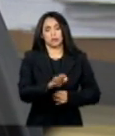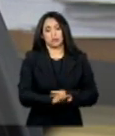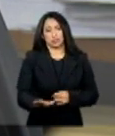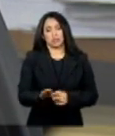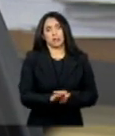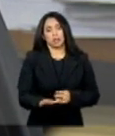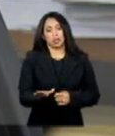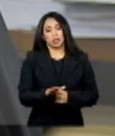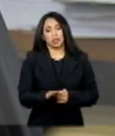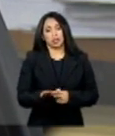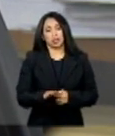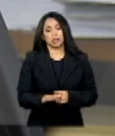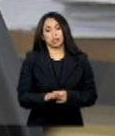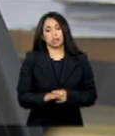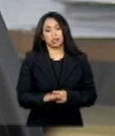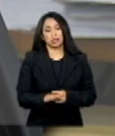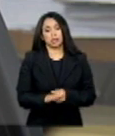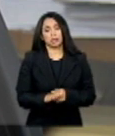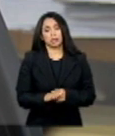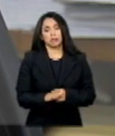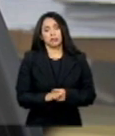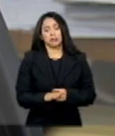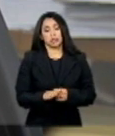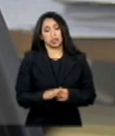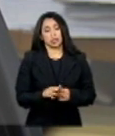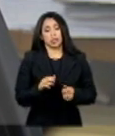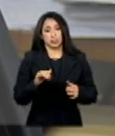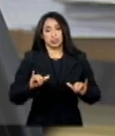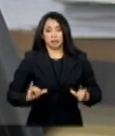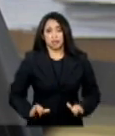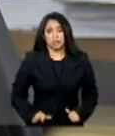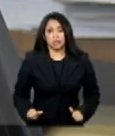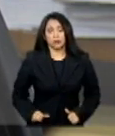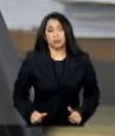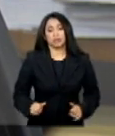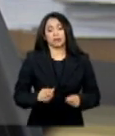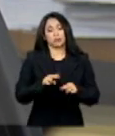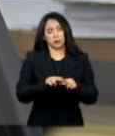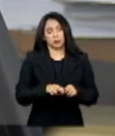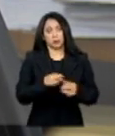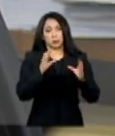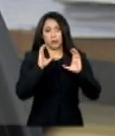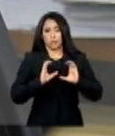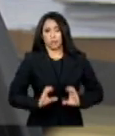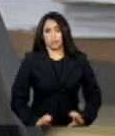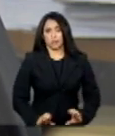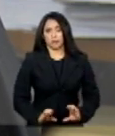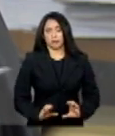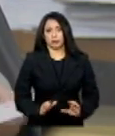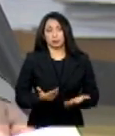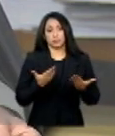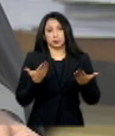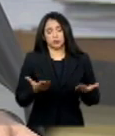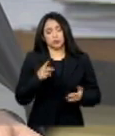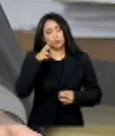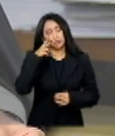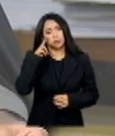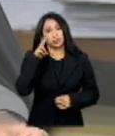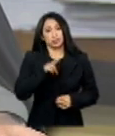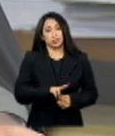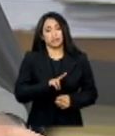de risco criada por seu próprio comportamento a opção pela exclusividade das medidas protetivas não é